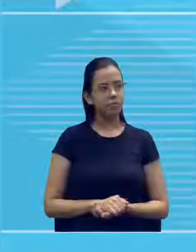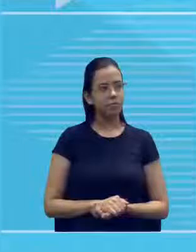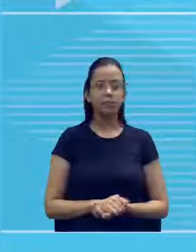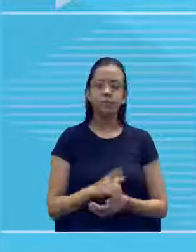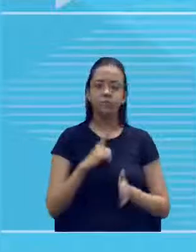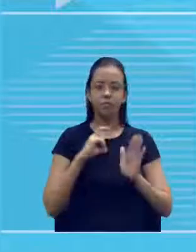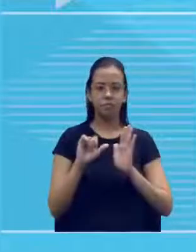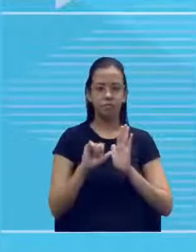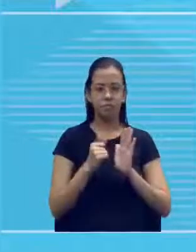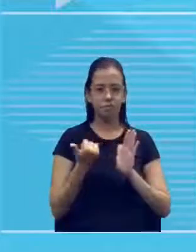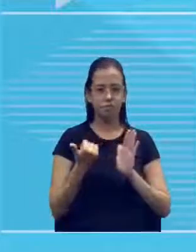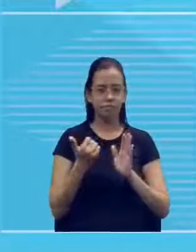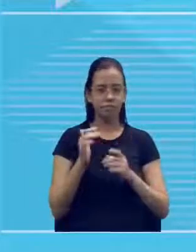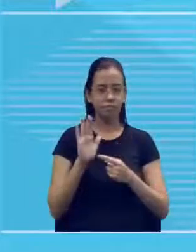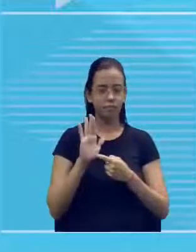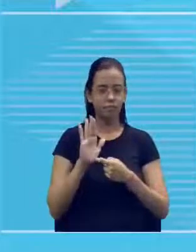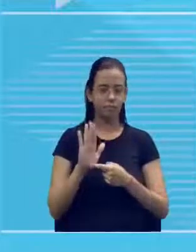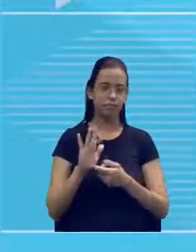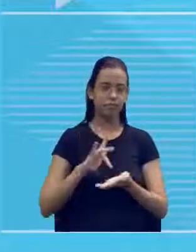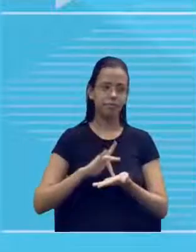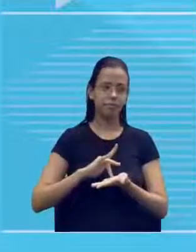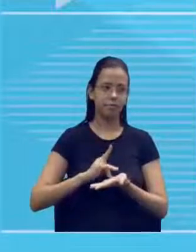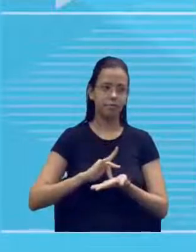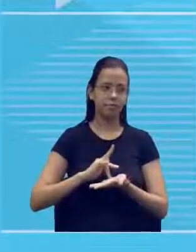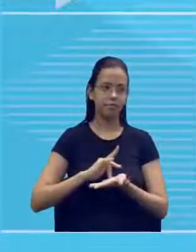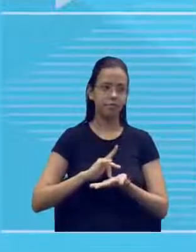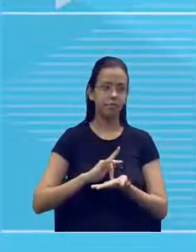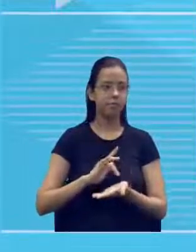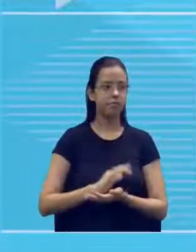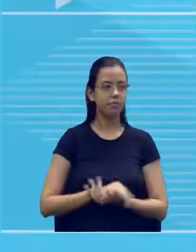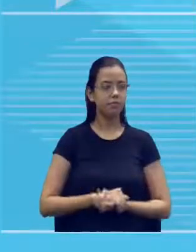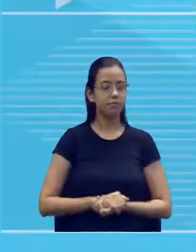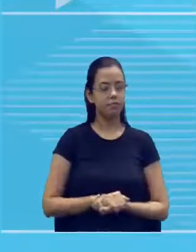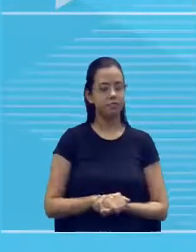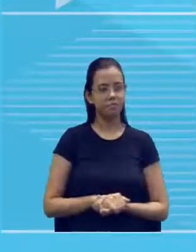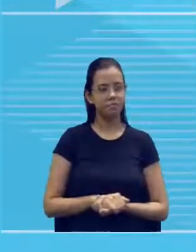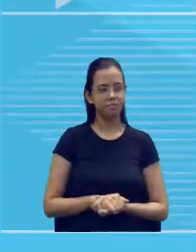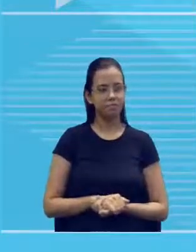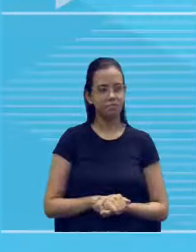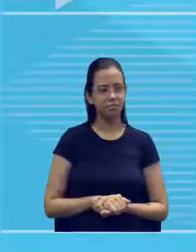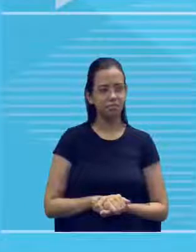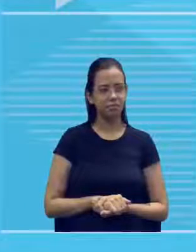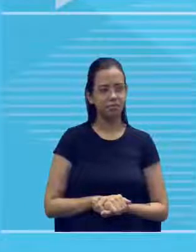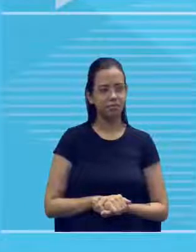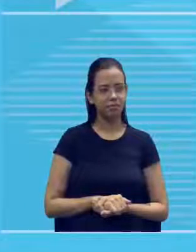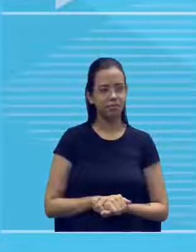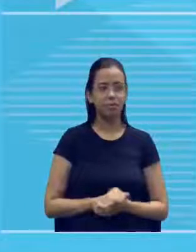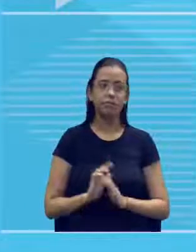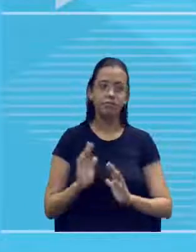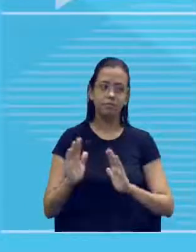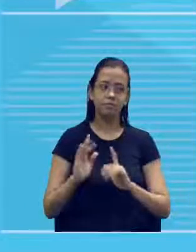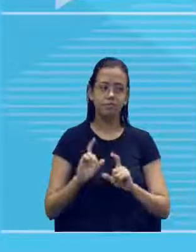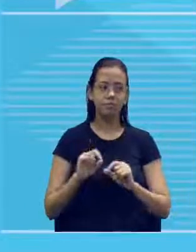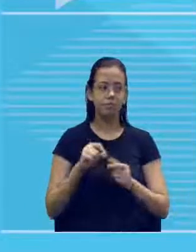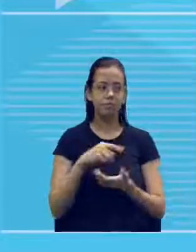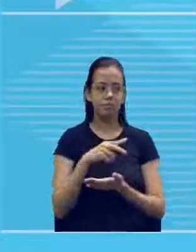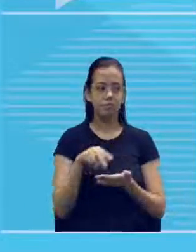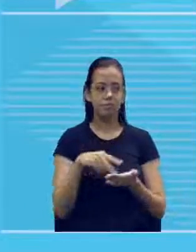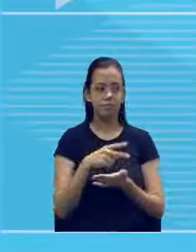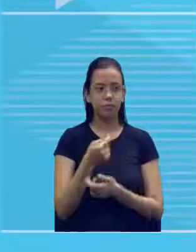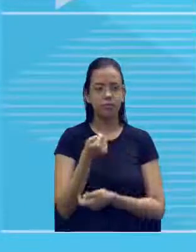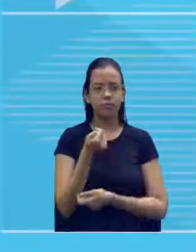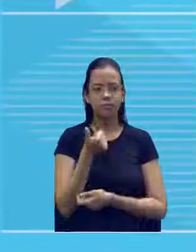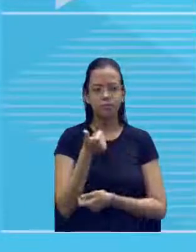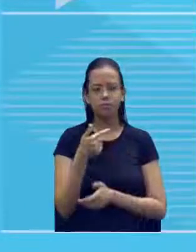comédia, né? O primeiro balé da corte. A dança nessa época